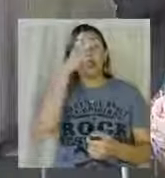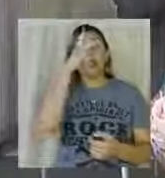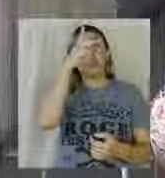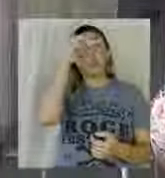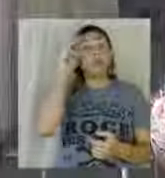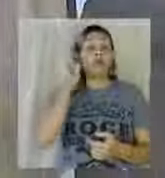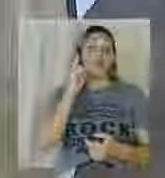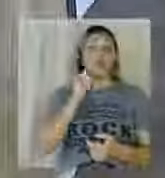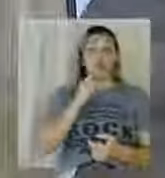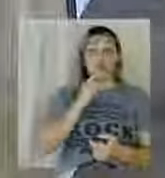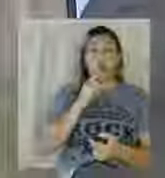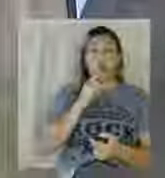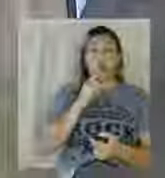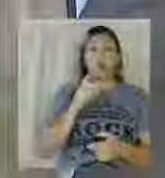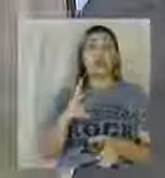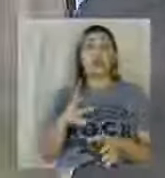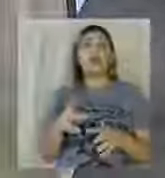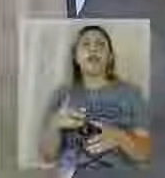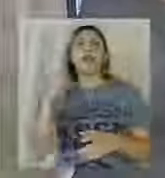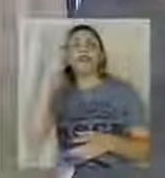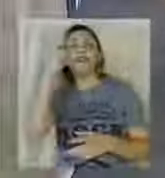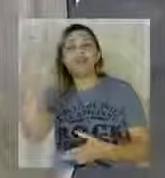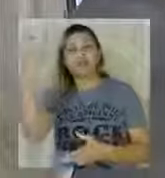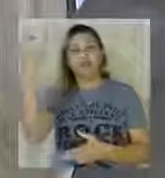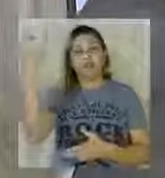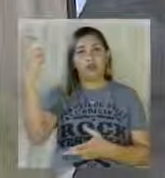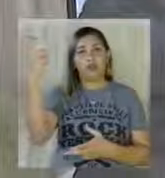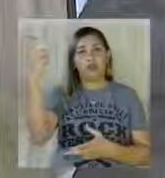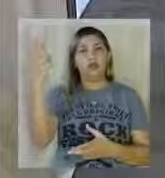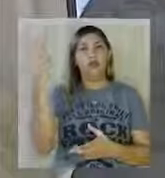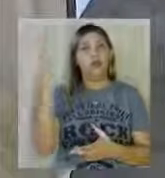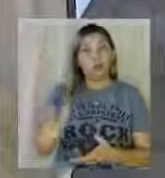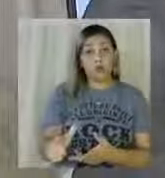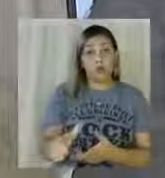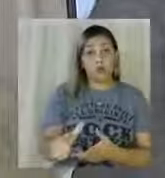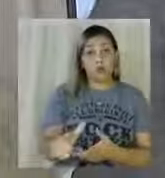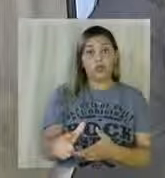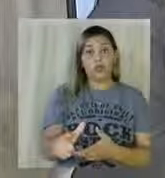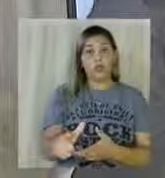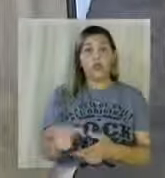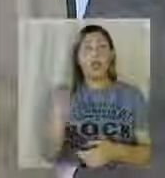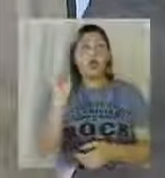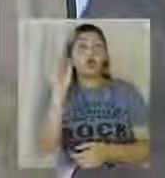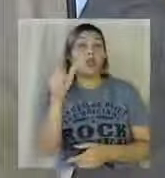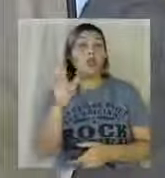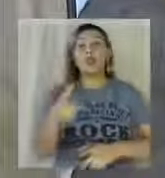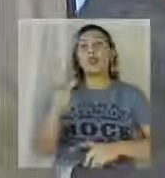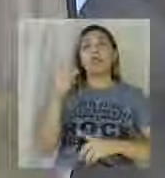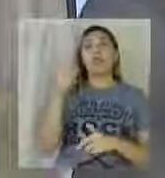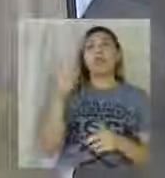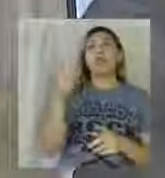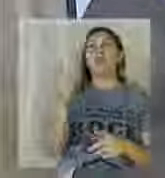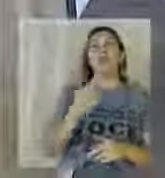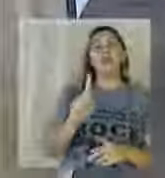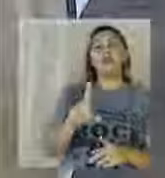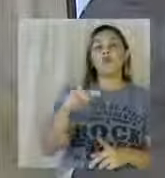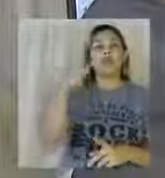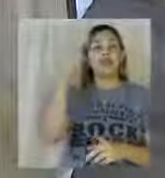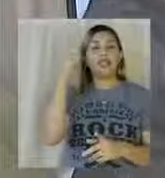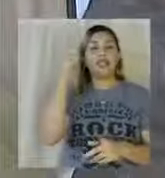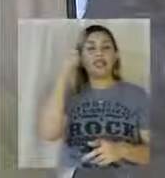pessoa capaz, é uma pessoa inteligente. O que não está sendo capaz o suficiente, inteligente o